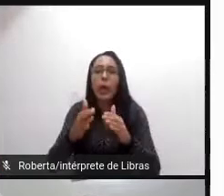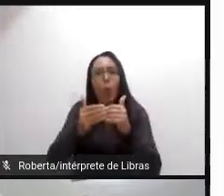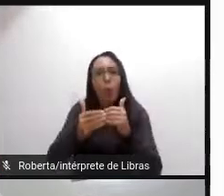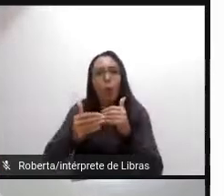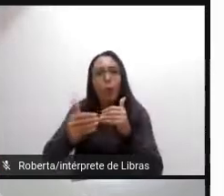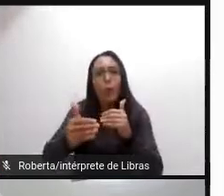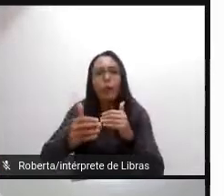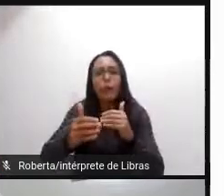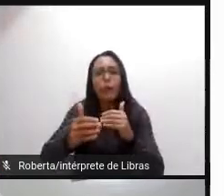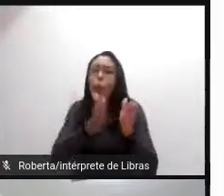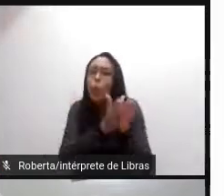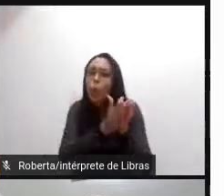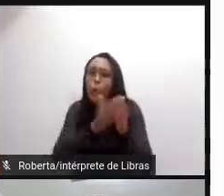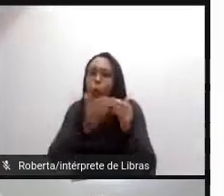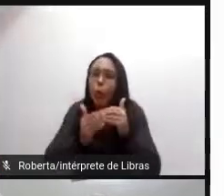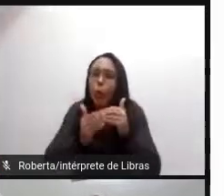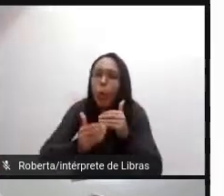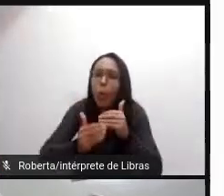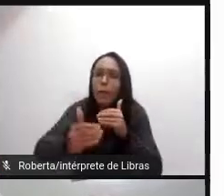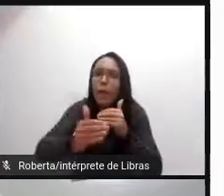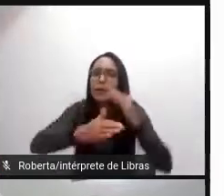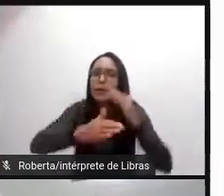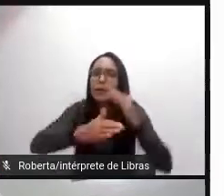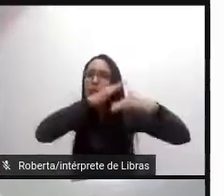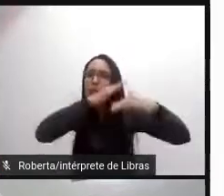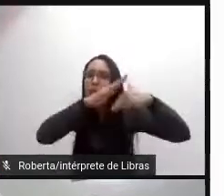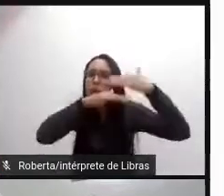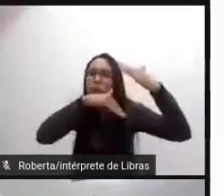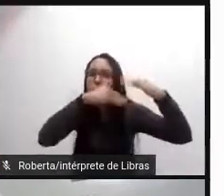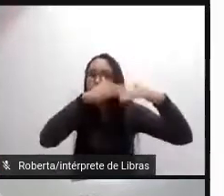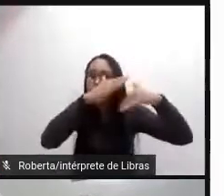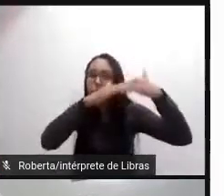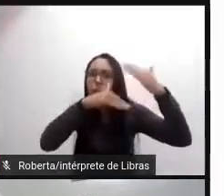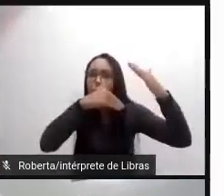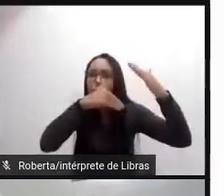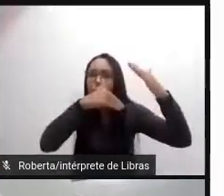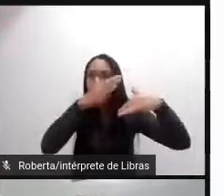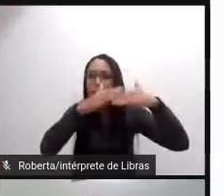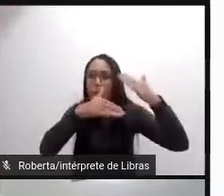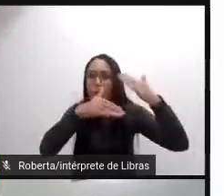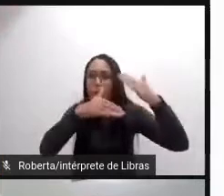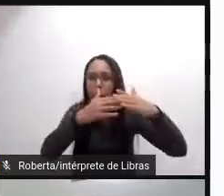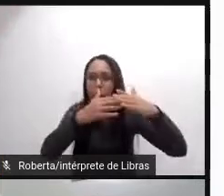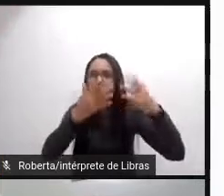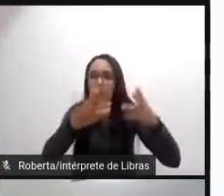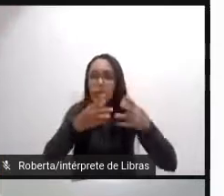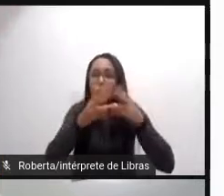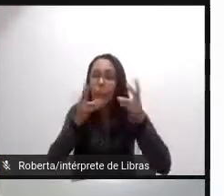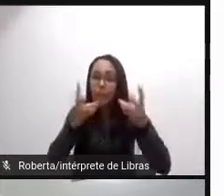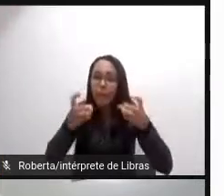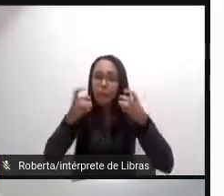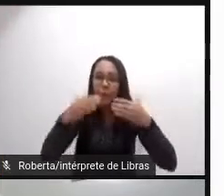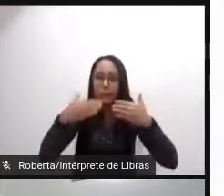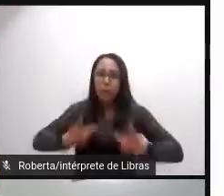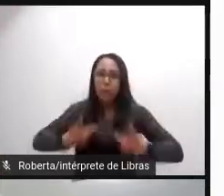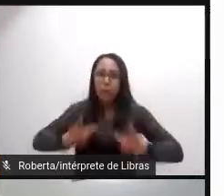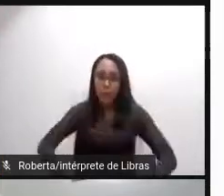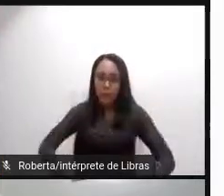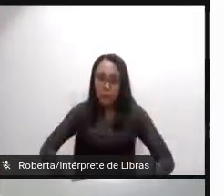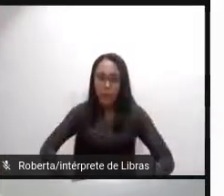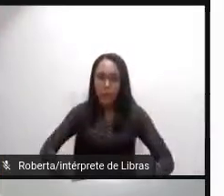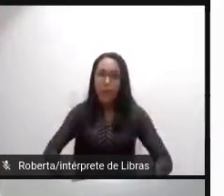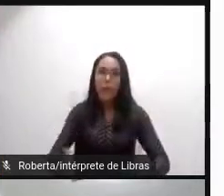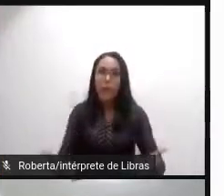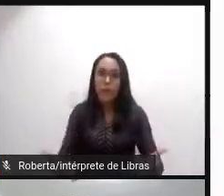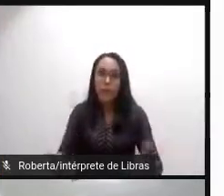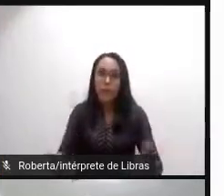desenvolver sinais e sintomas no meu organismo, ou seja, até o momento que eu consigo desenvolver a doença, isso se chama período de incubação. E